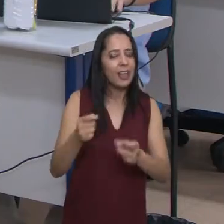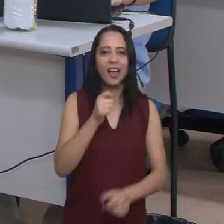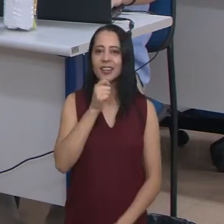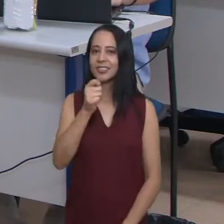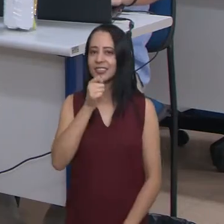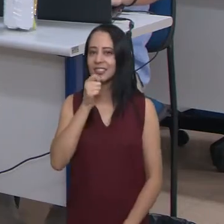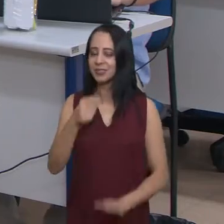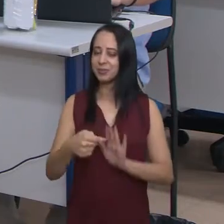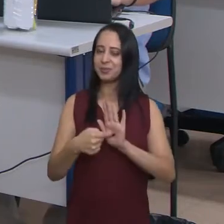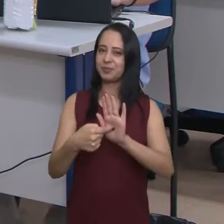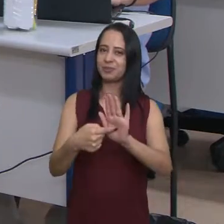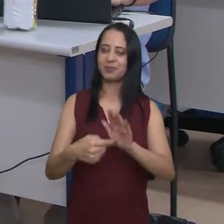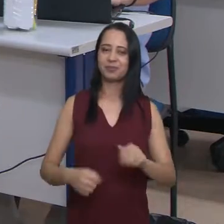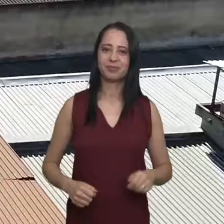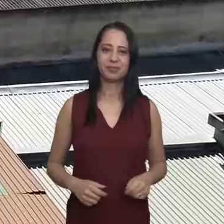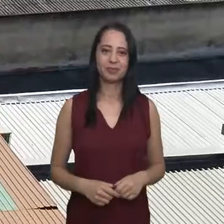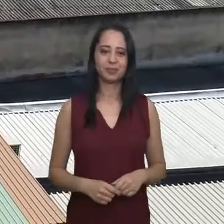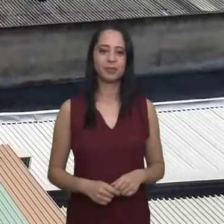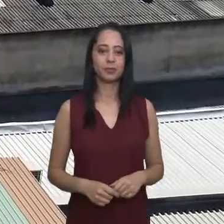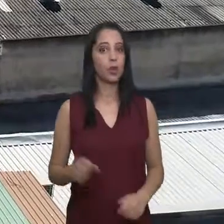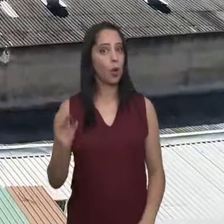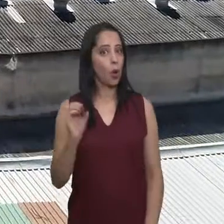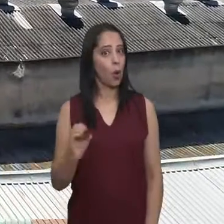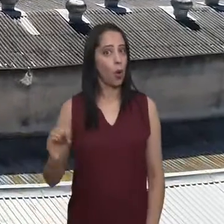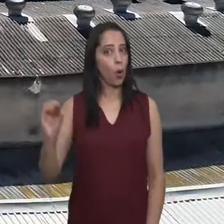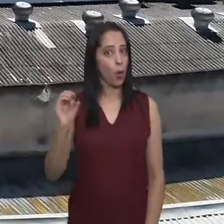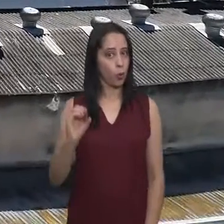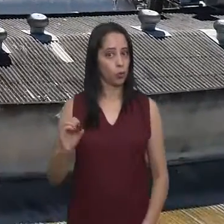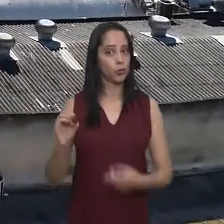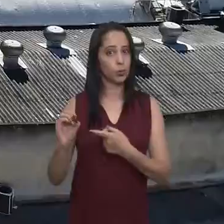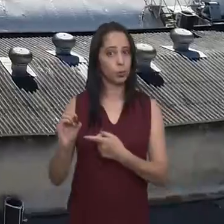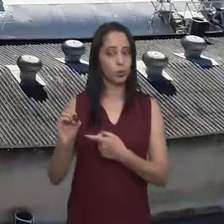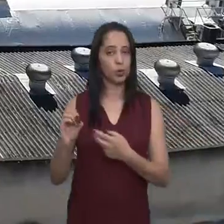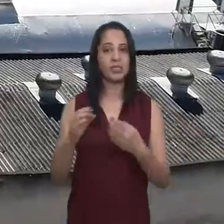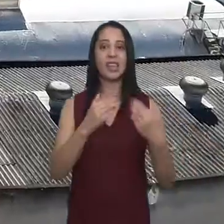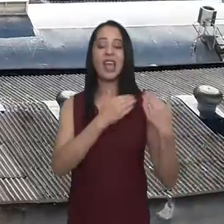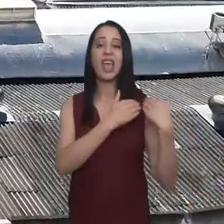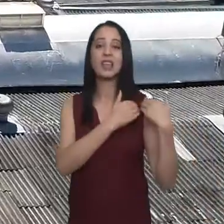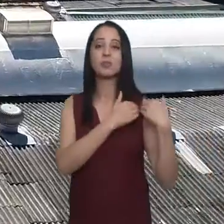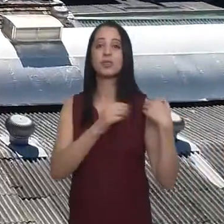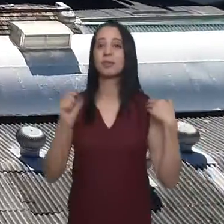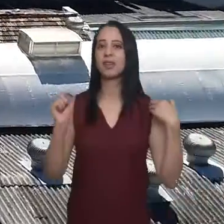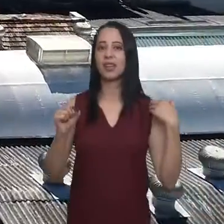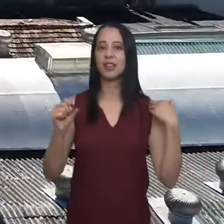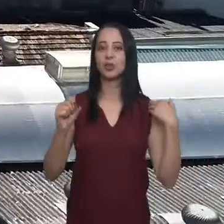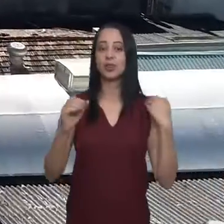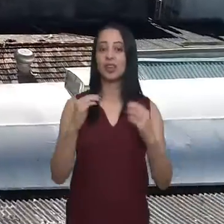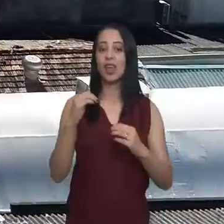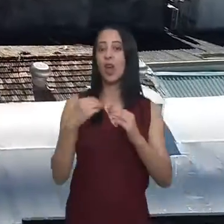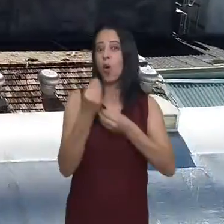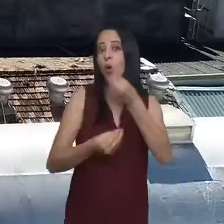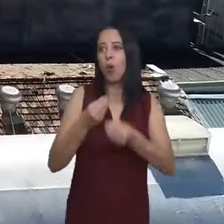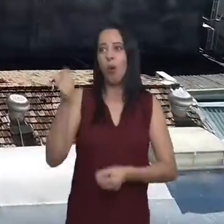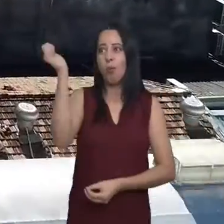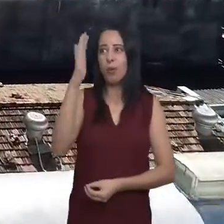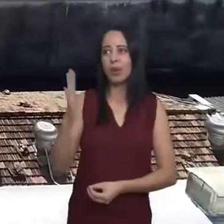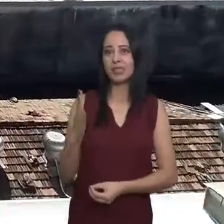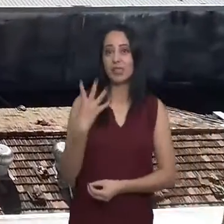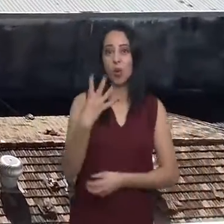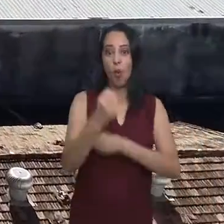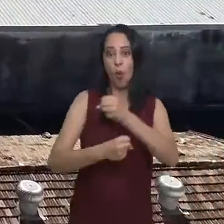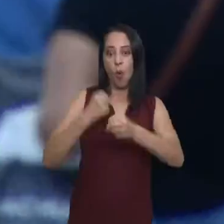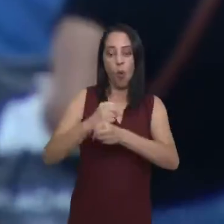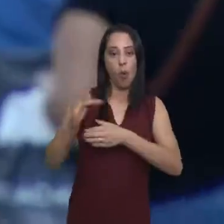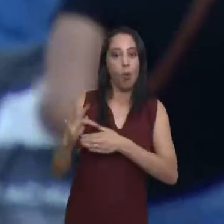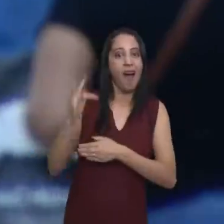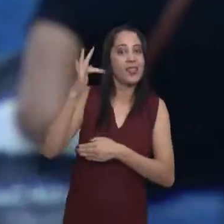a gente te mostra na reportagem. Em outubro, os eleitores terão a missão de decidir o rumo do país pelos próximos 4